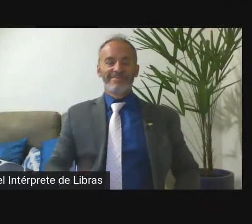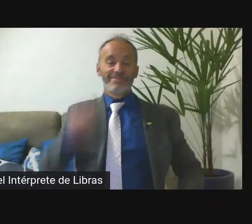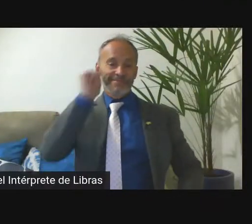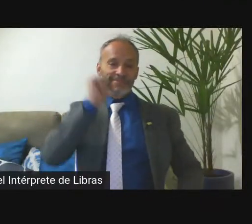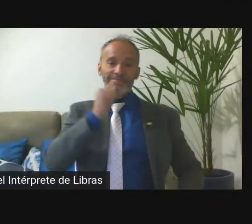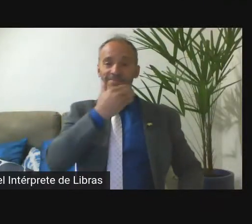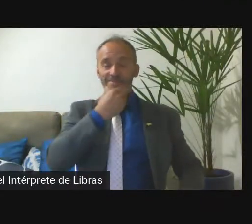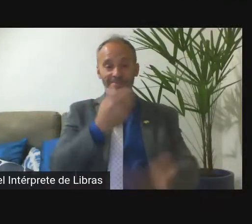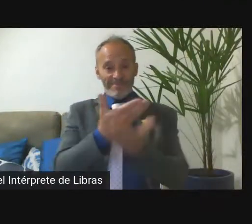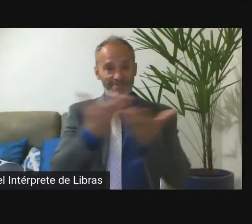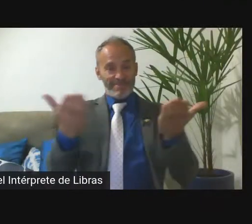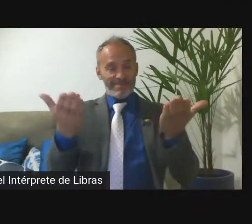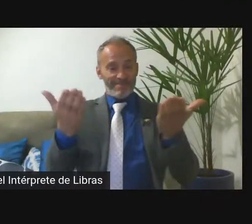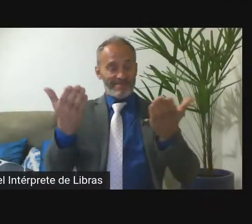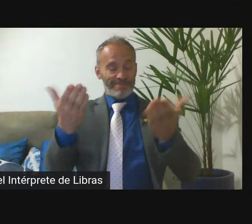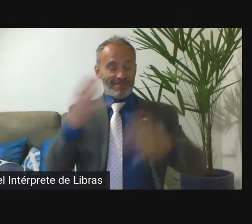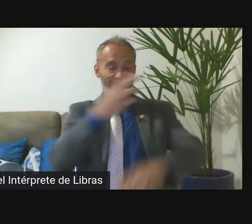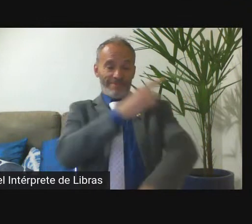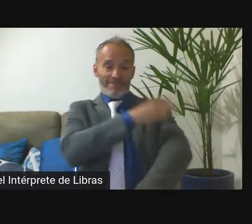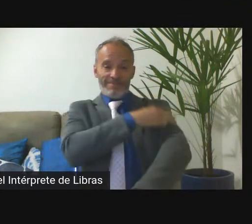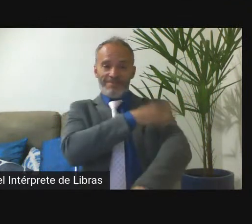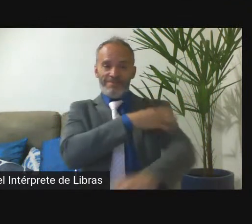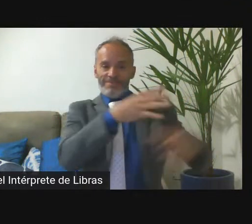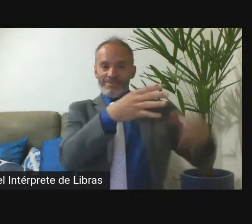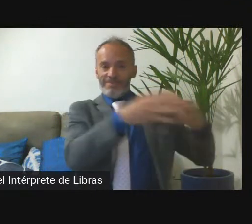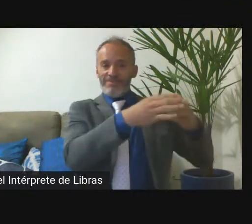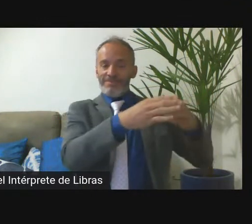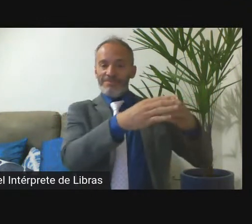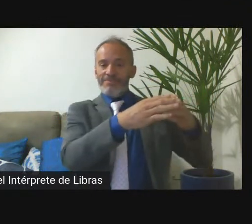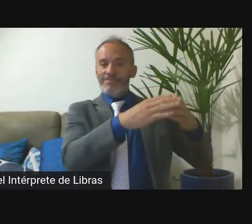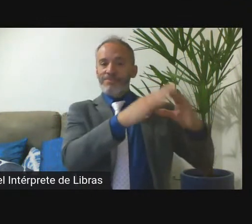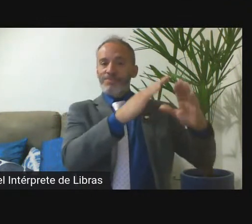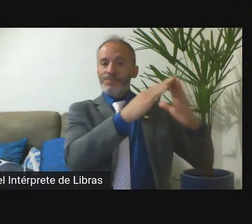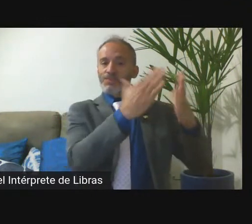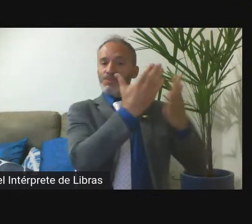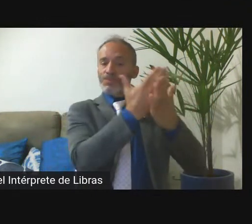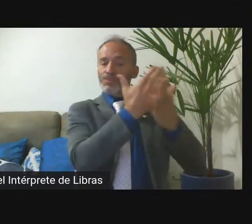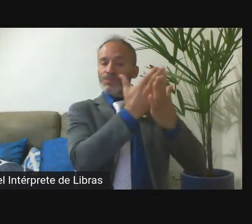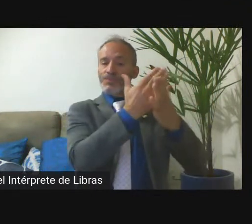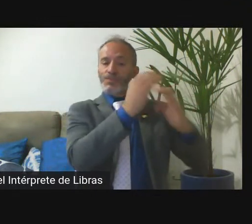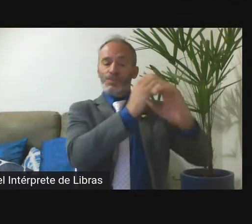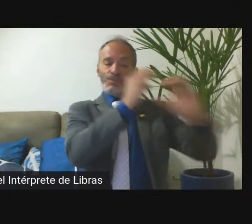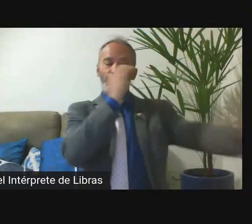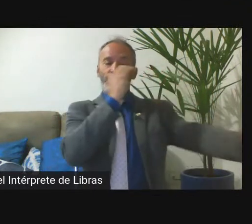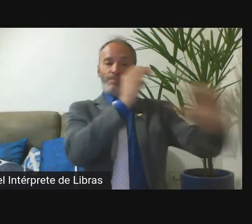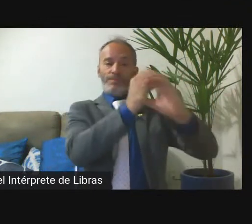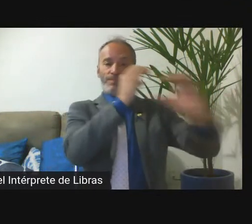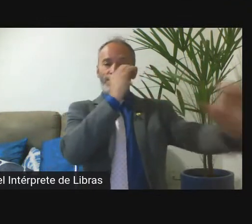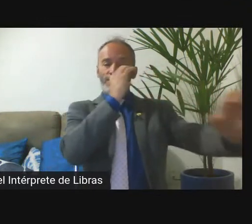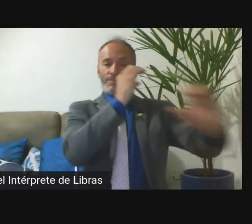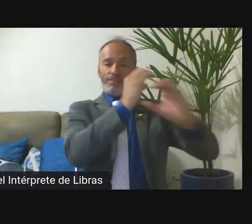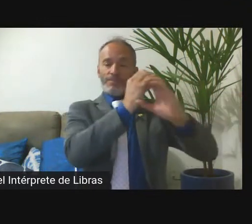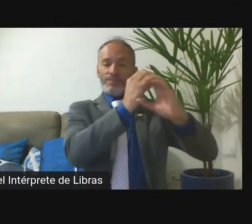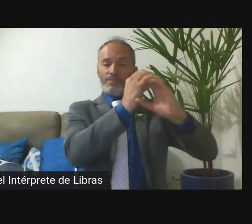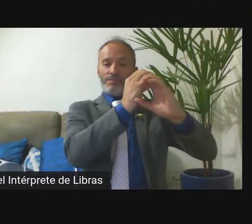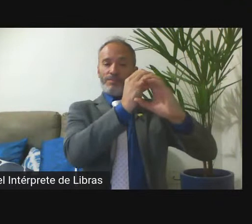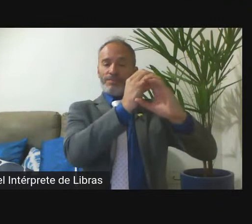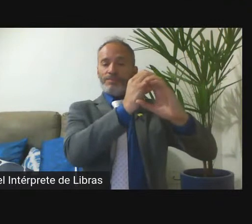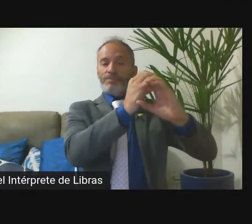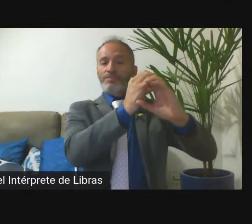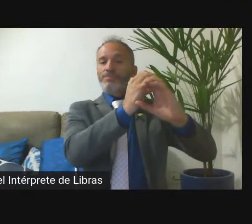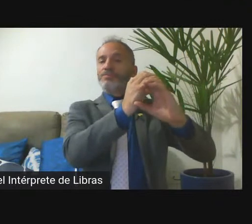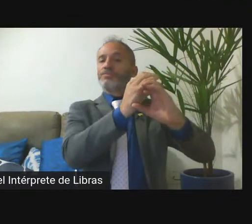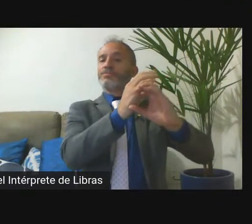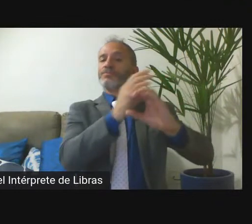Senhoras e senhores, membros da Congregação da Escola de Engenharia da Universidade Federal de Lavras,